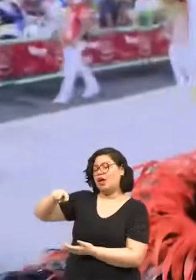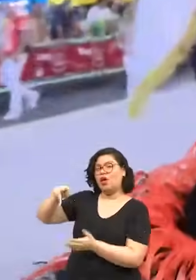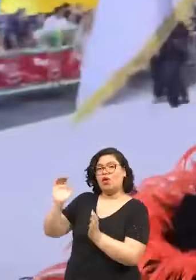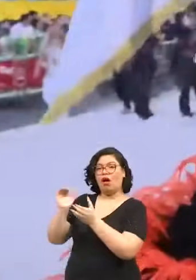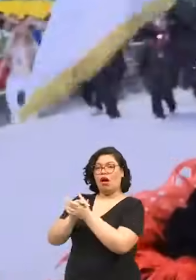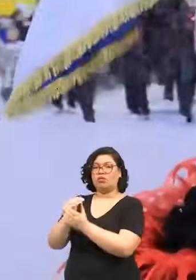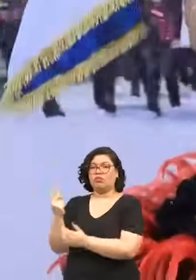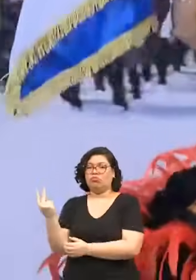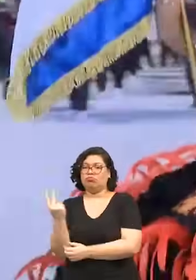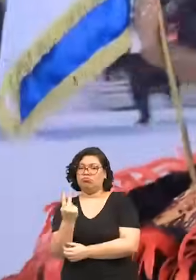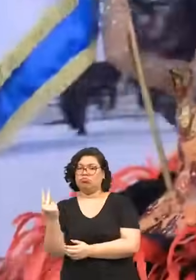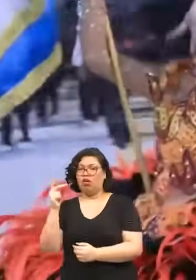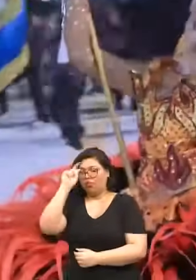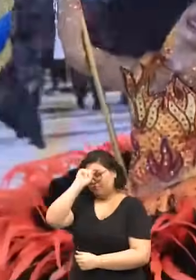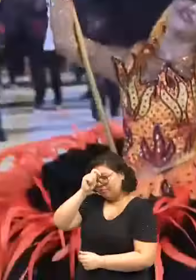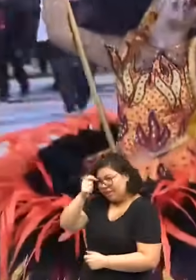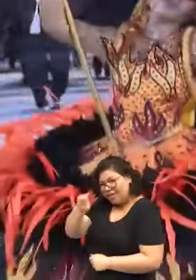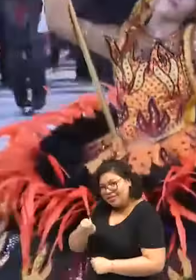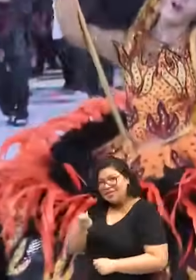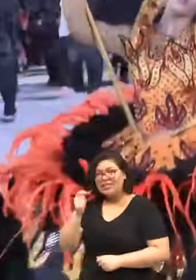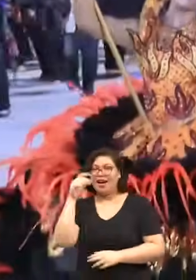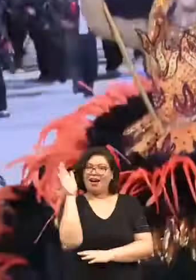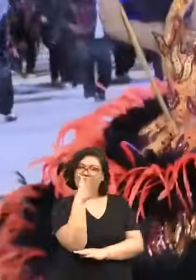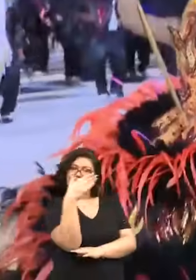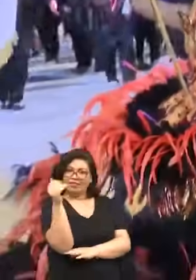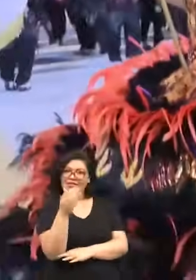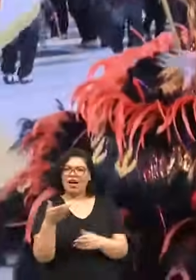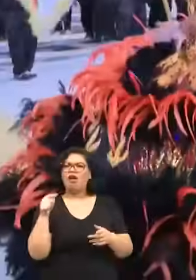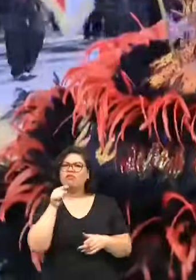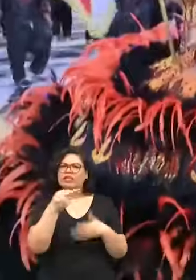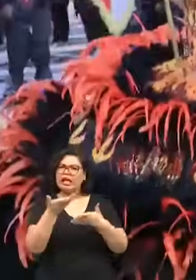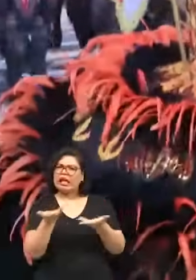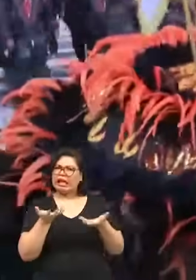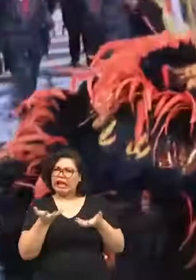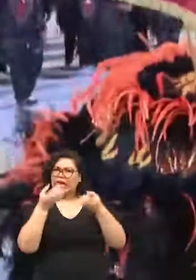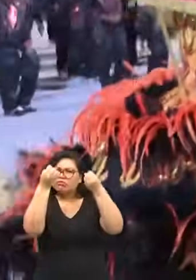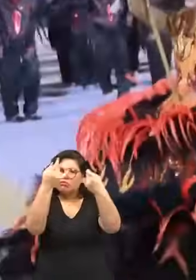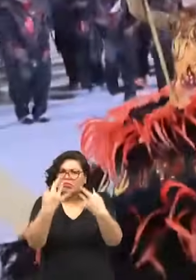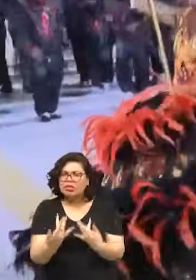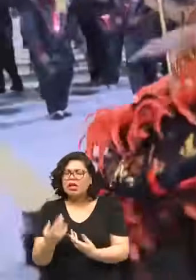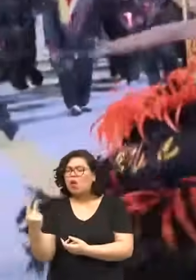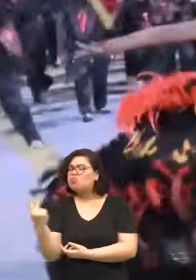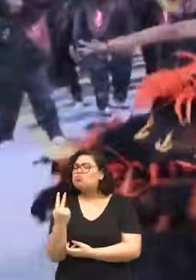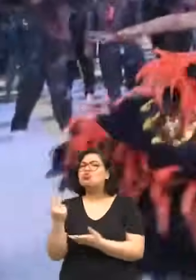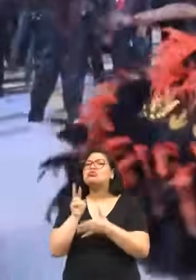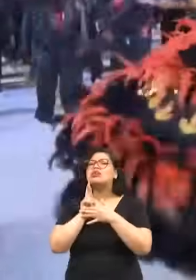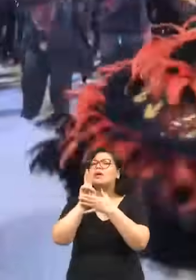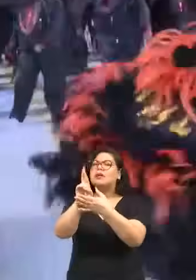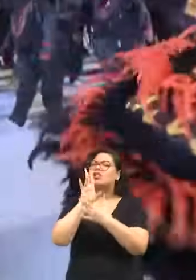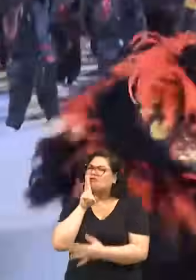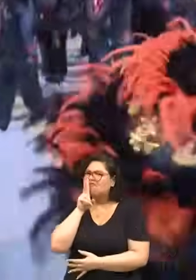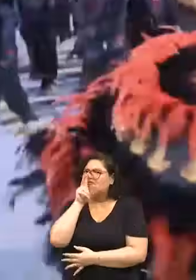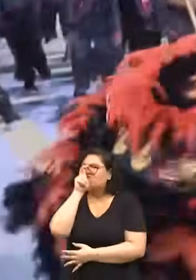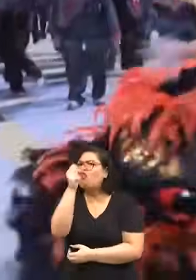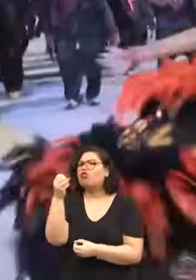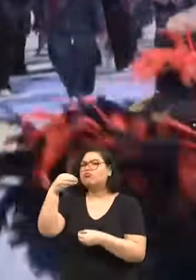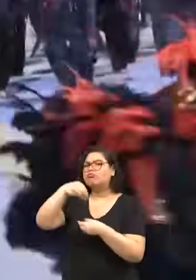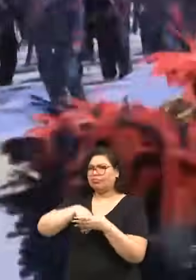Sala e Porta Bandeira. Alessandra quer falar um pouquinho do trabalho desse casal, que representa algo muito forte dentro desse enredo,